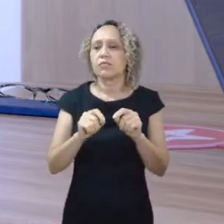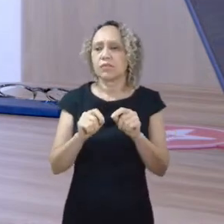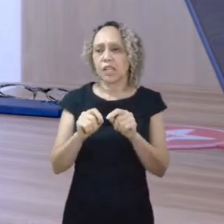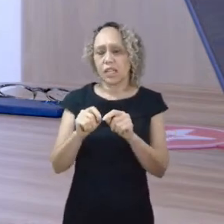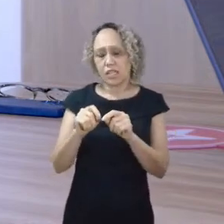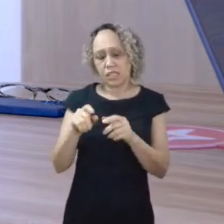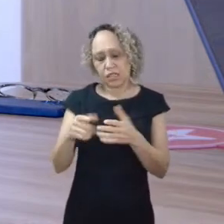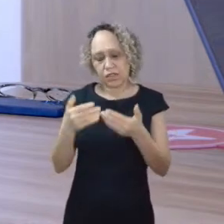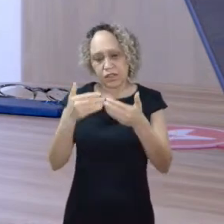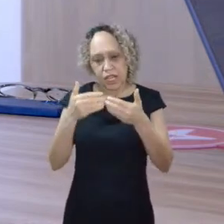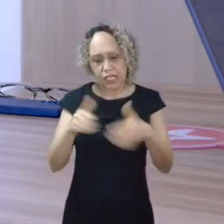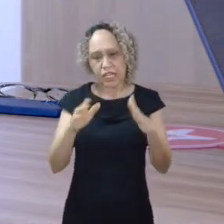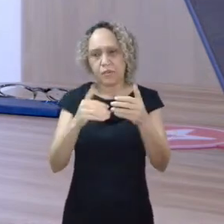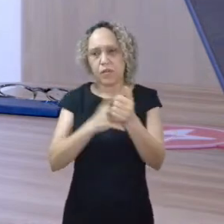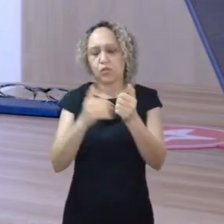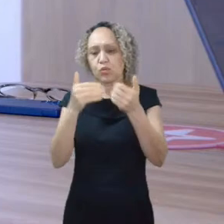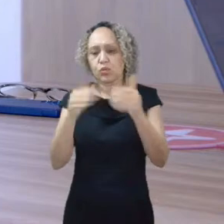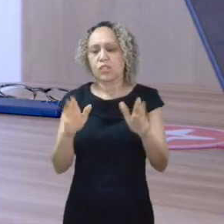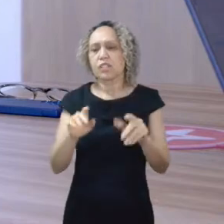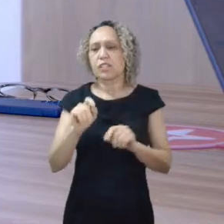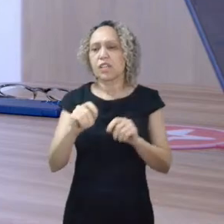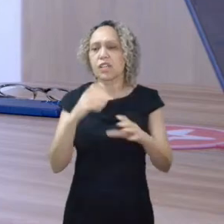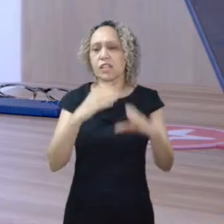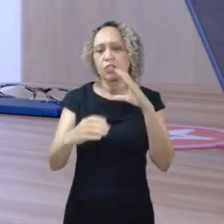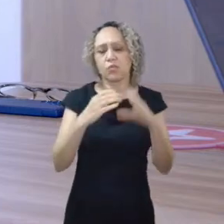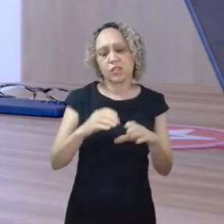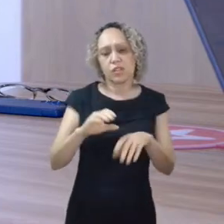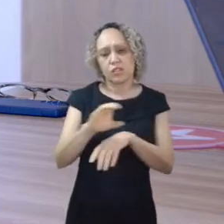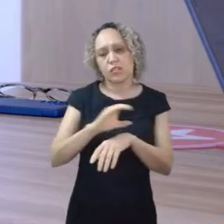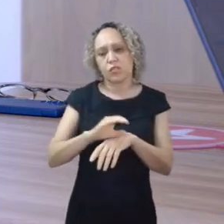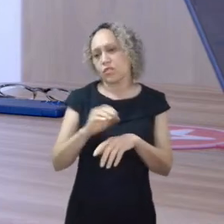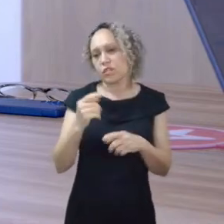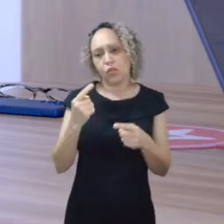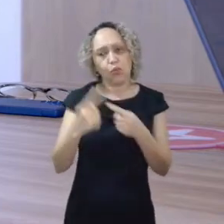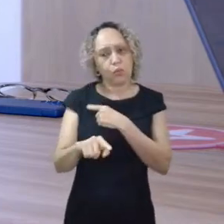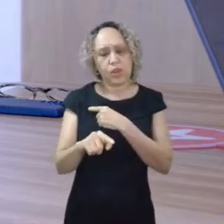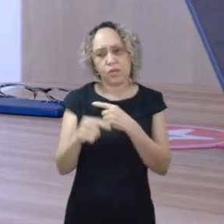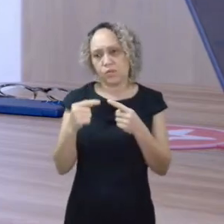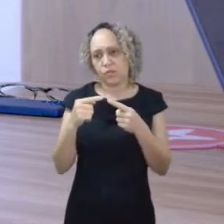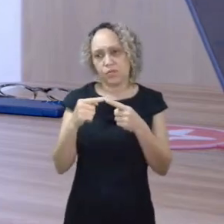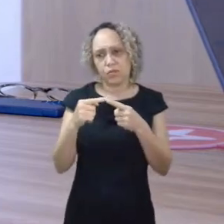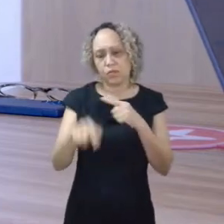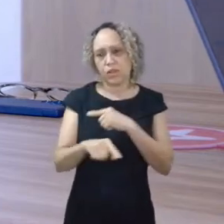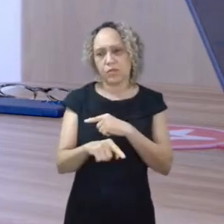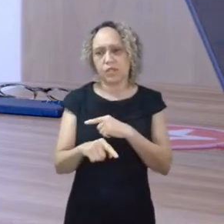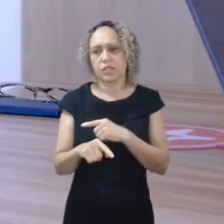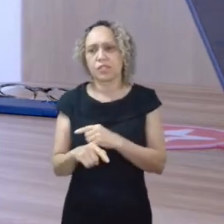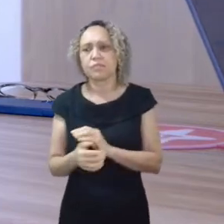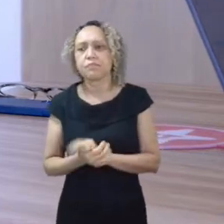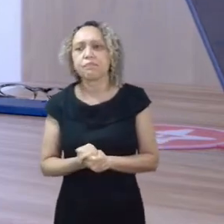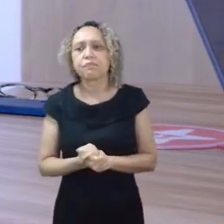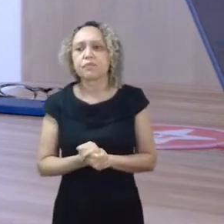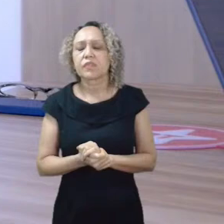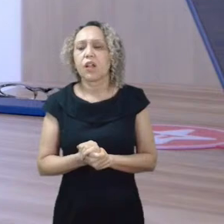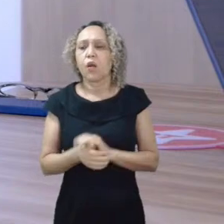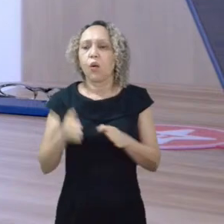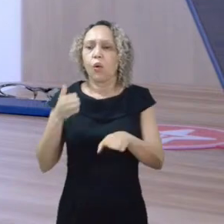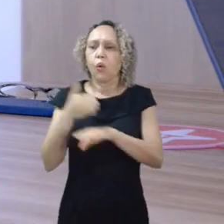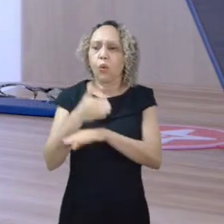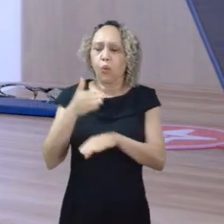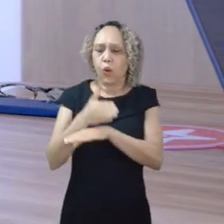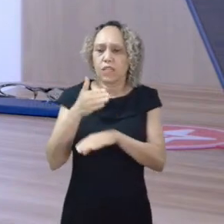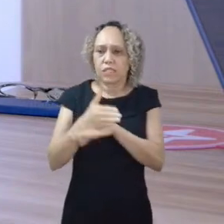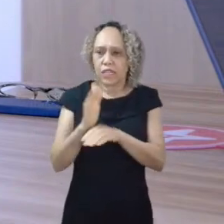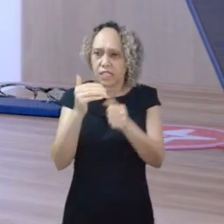comunicações, o que não é permitido pela nossa Constituição. Okay. Então, o acesso ao sigilo, a informações sigilosas